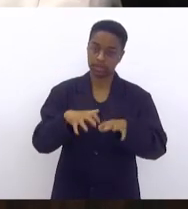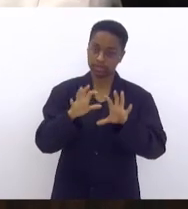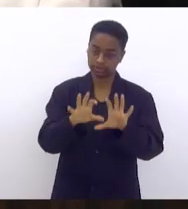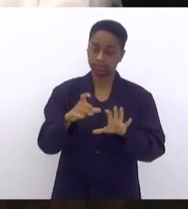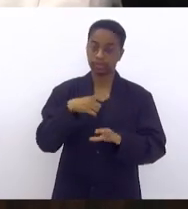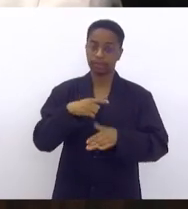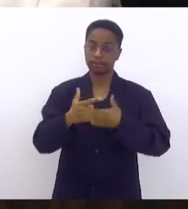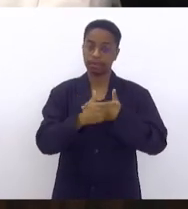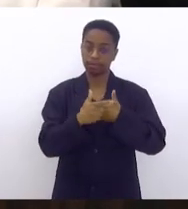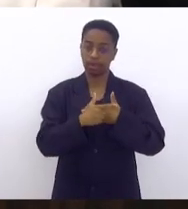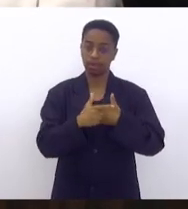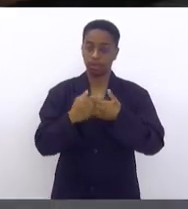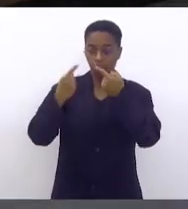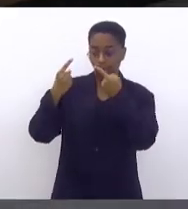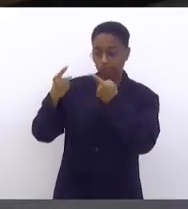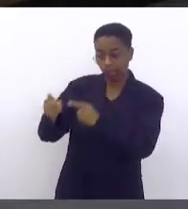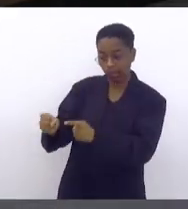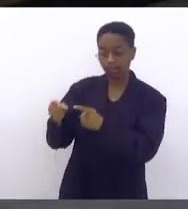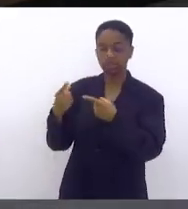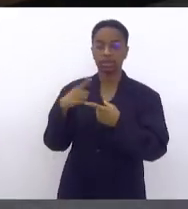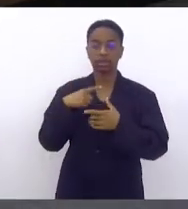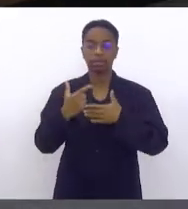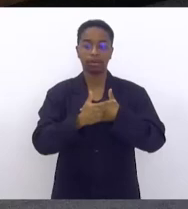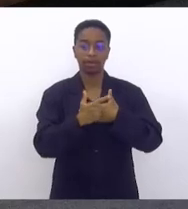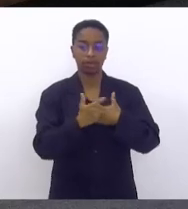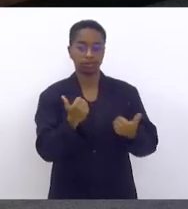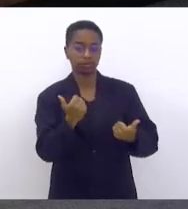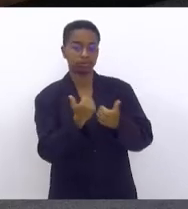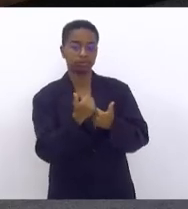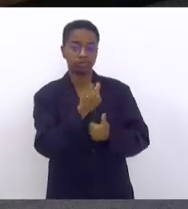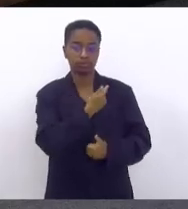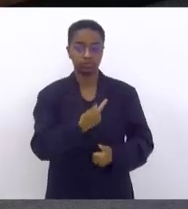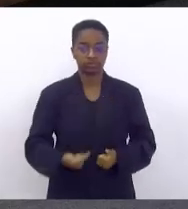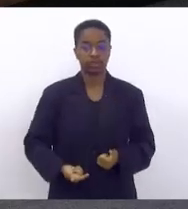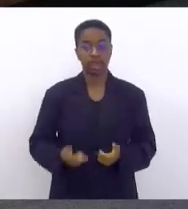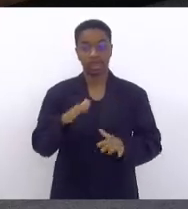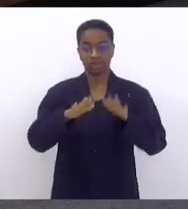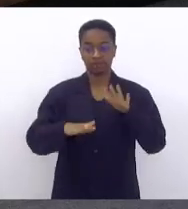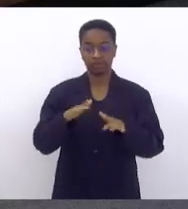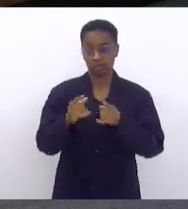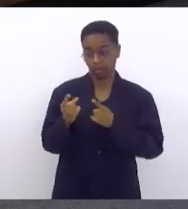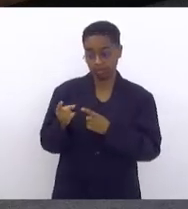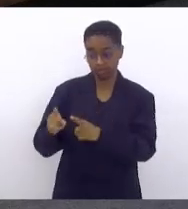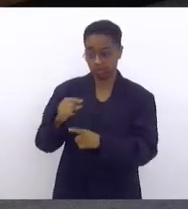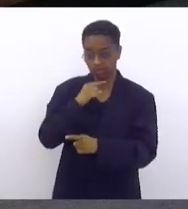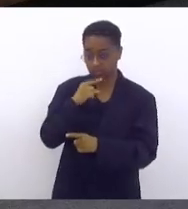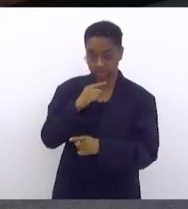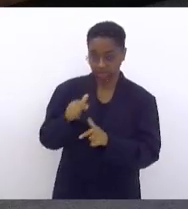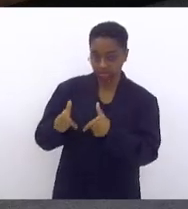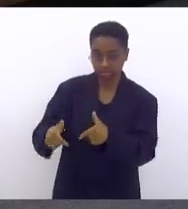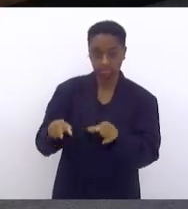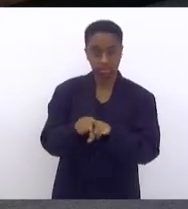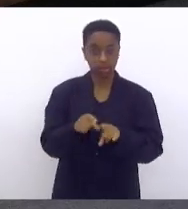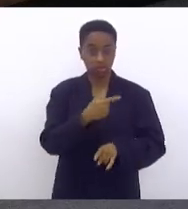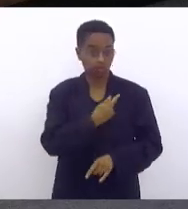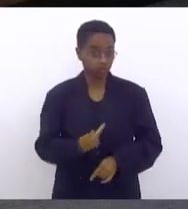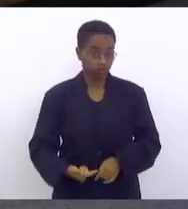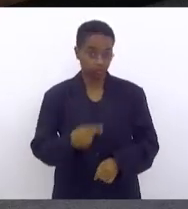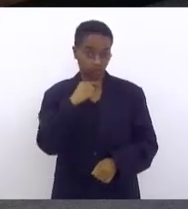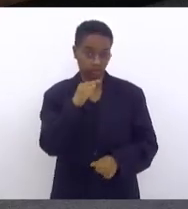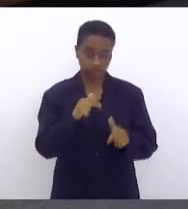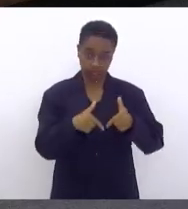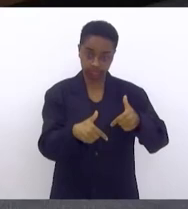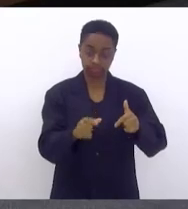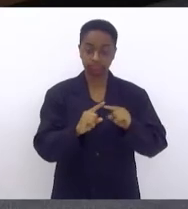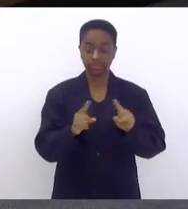papel da oposição e tem o papel do governo. Tem situações que a oposição não pode cumprir e tem situações que o governo não pode cumprir. E eu tenho